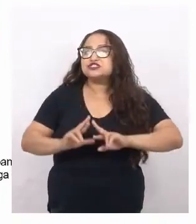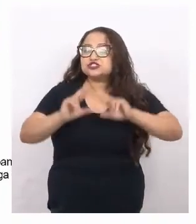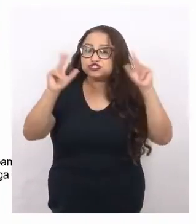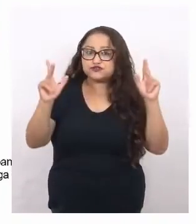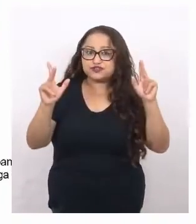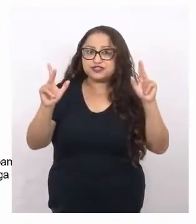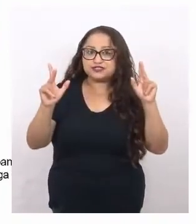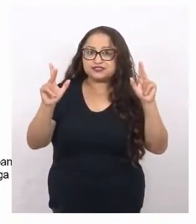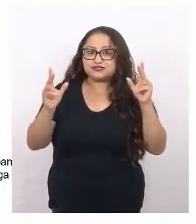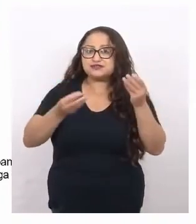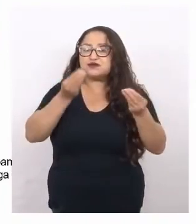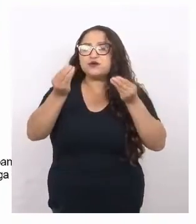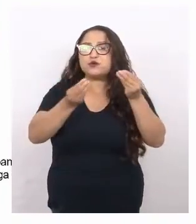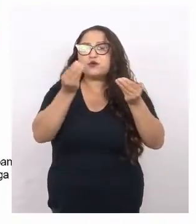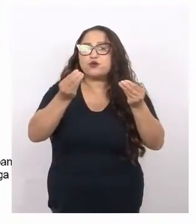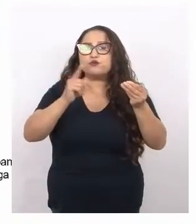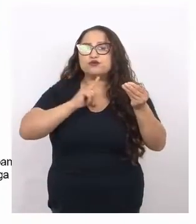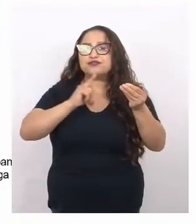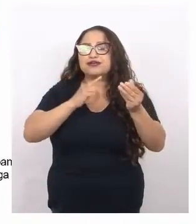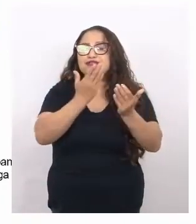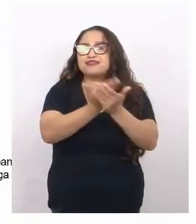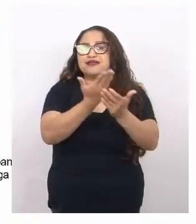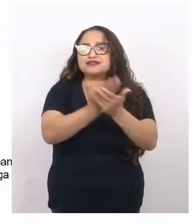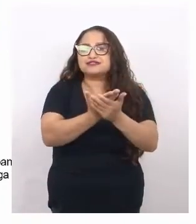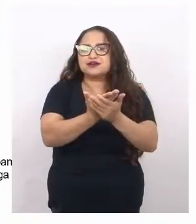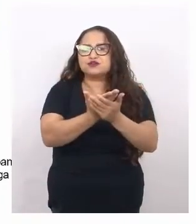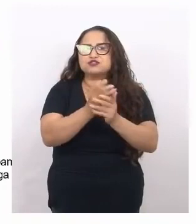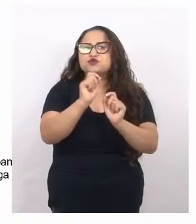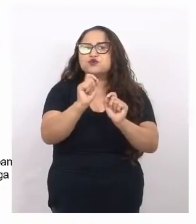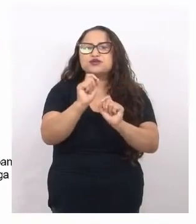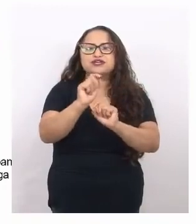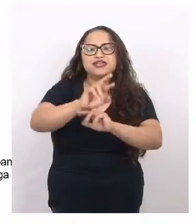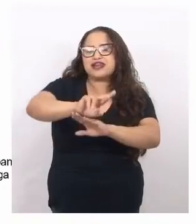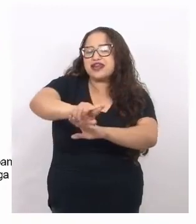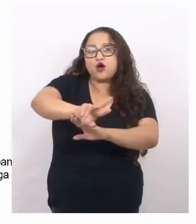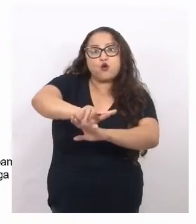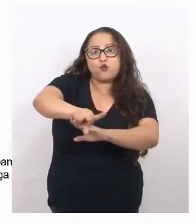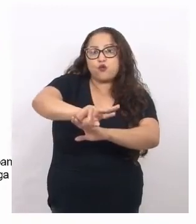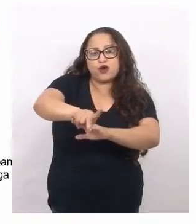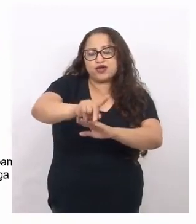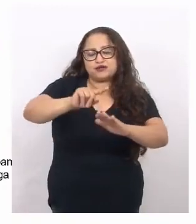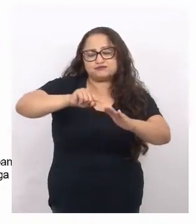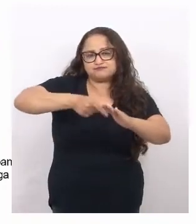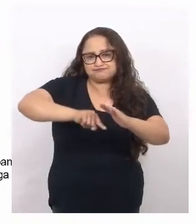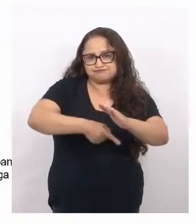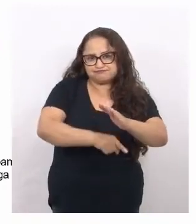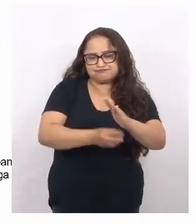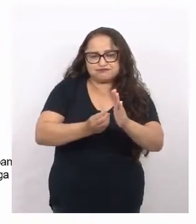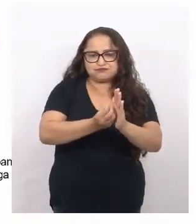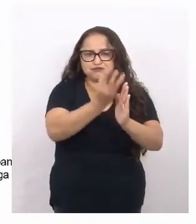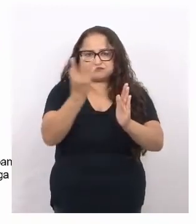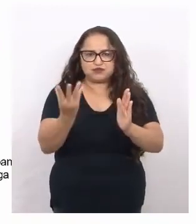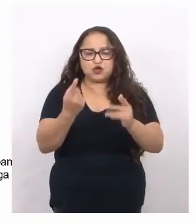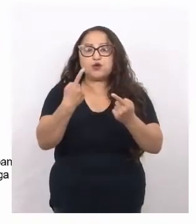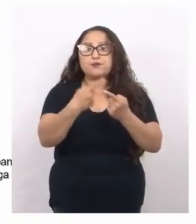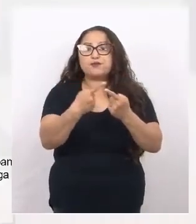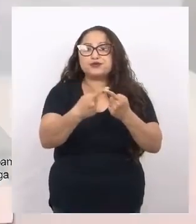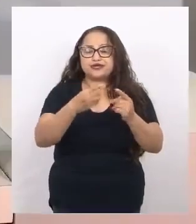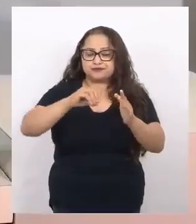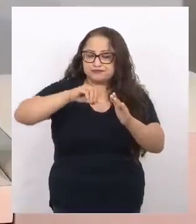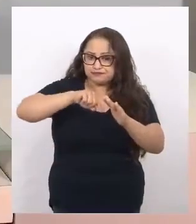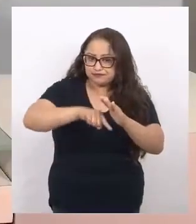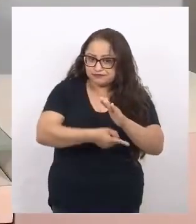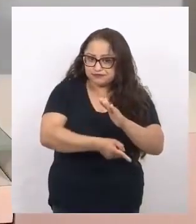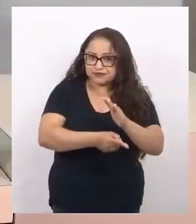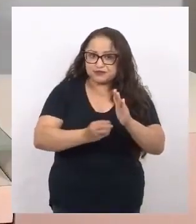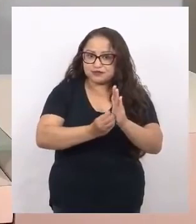gente tem nas aulas que não são aprofundamento curricular. Por quê? O aprofundamento curricular, aí pode voltar para